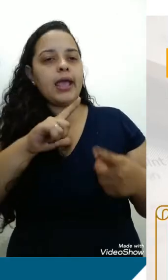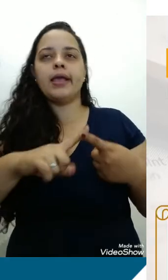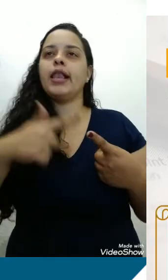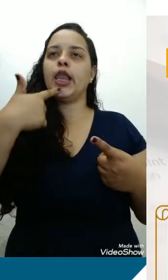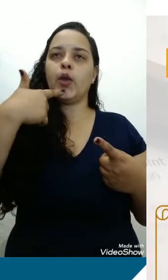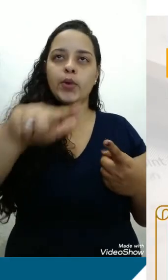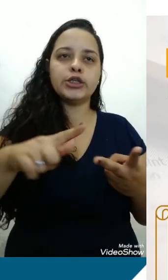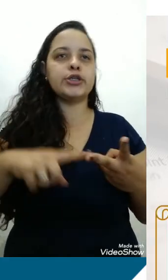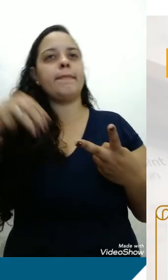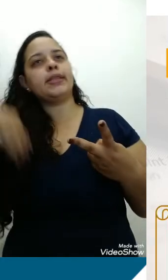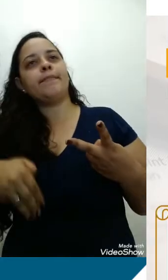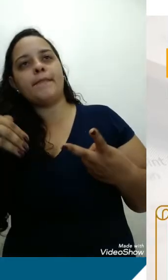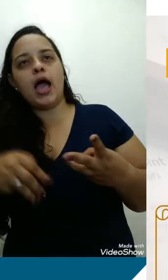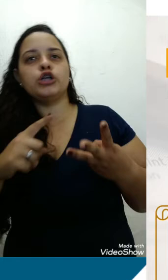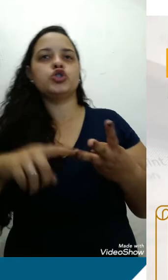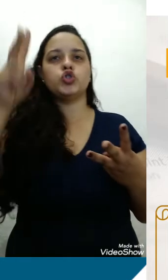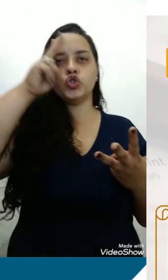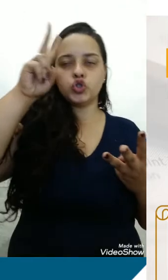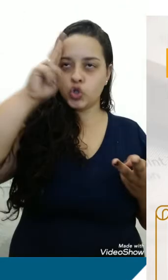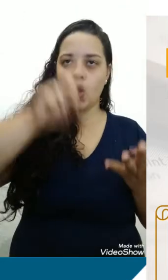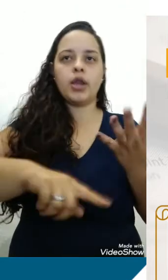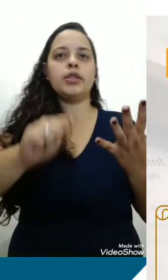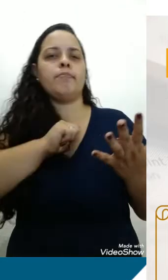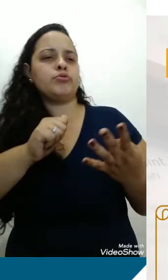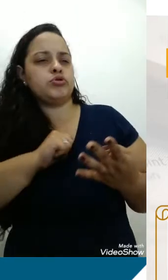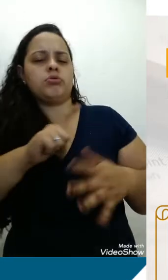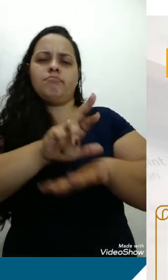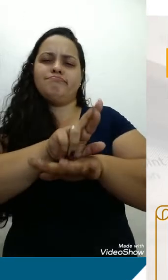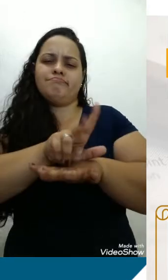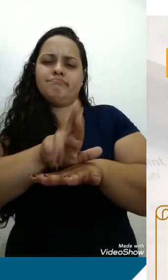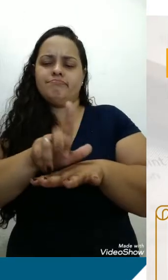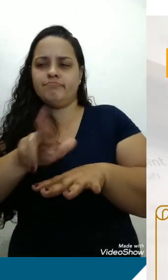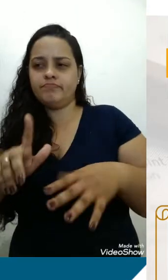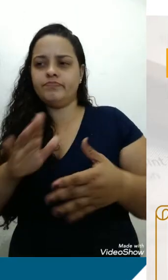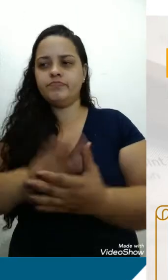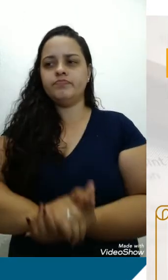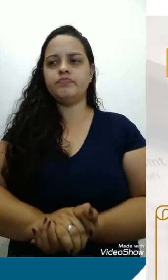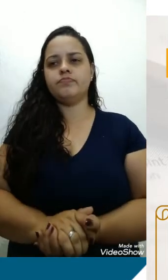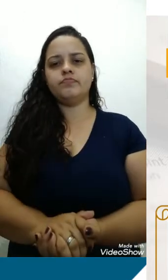ela linguística, matemática, história, antropologia, entre outras.